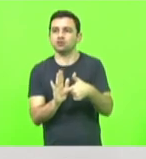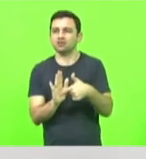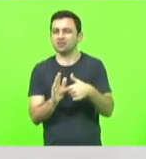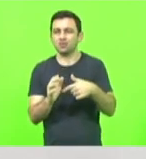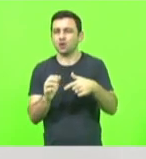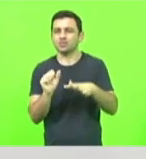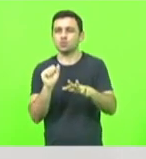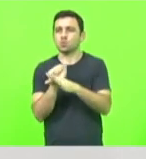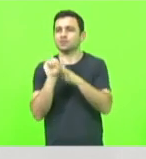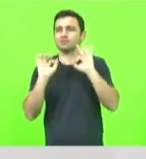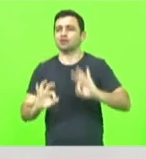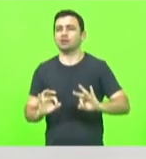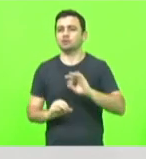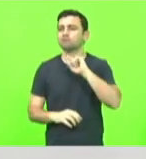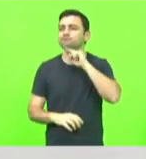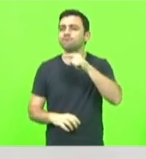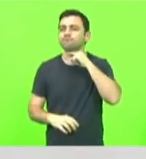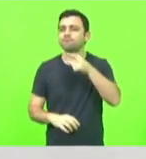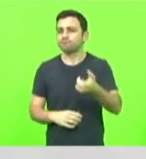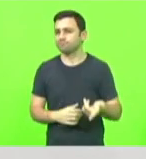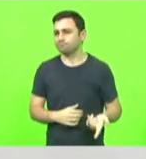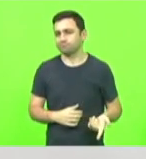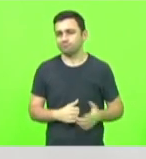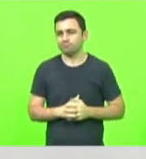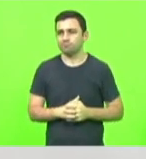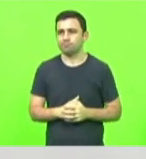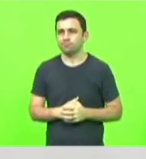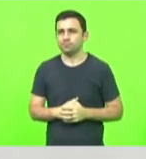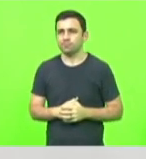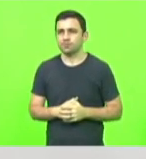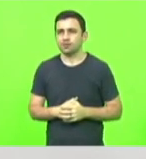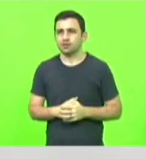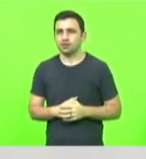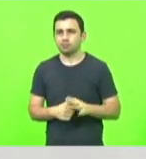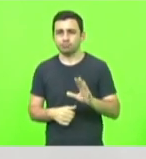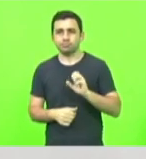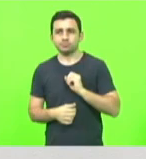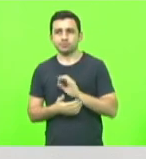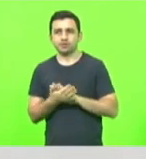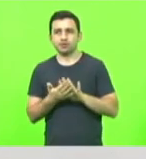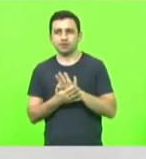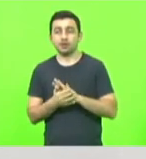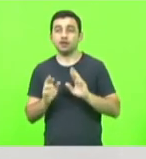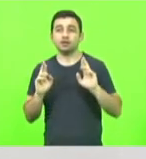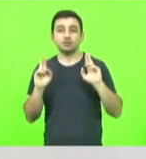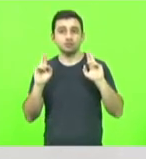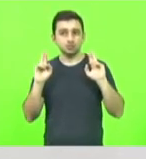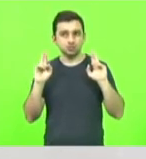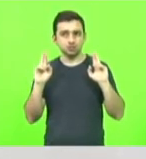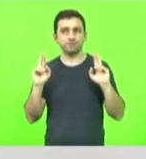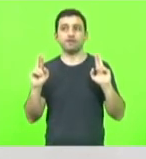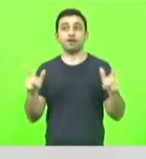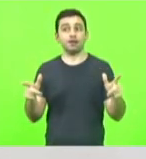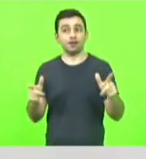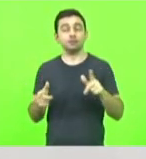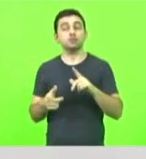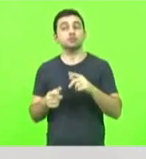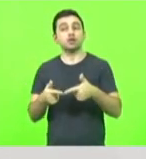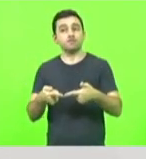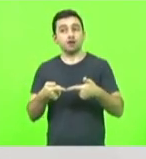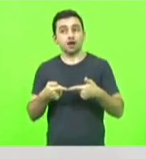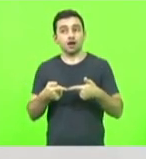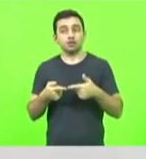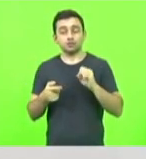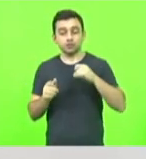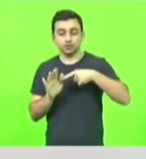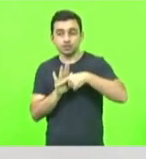assertiva, assertiva de que você não está contaminado, diferente do certificado que você recebe quando faz o